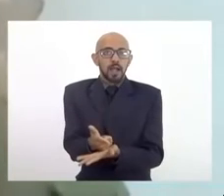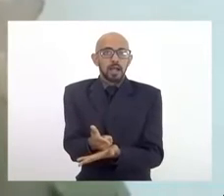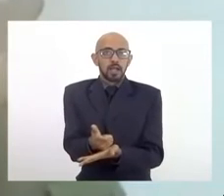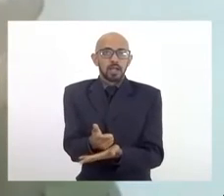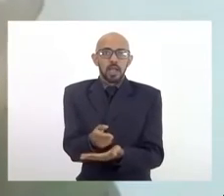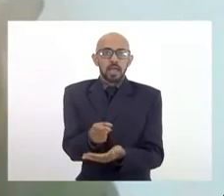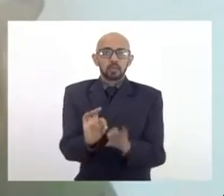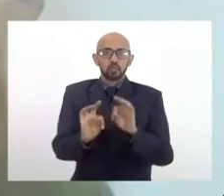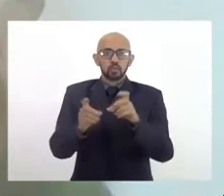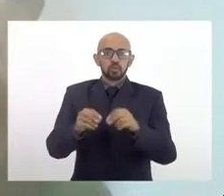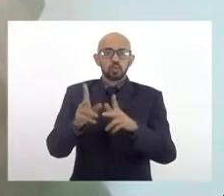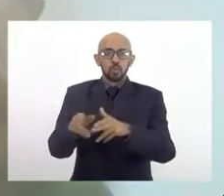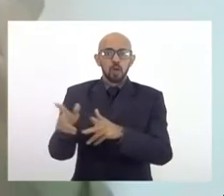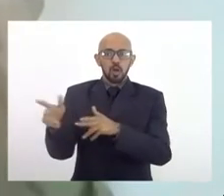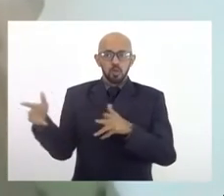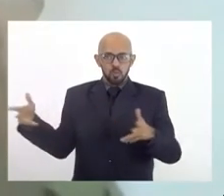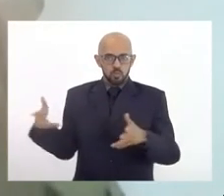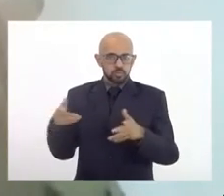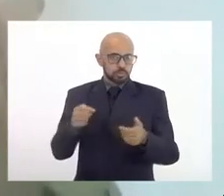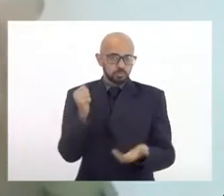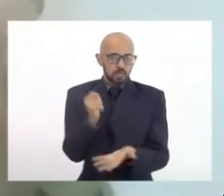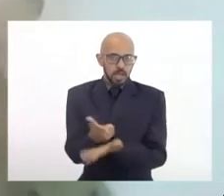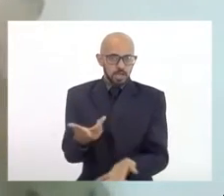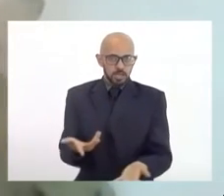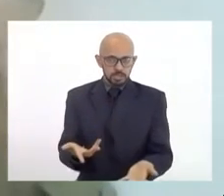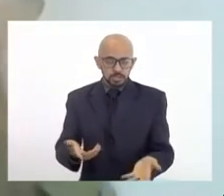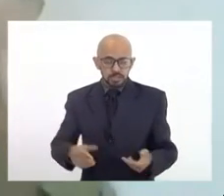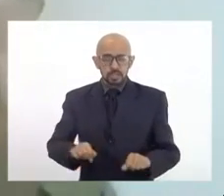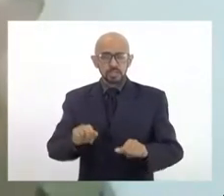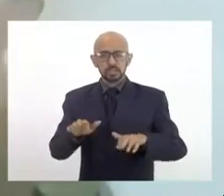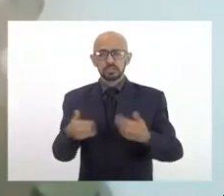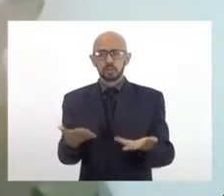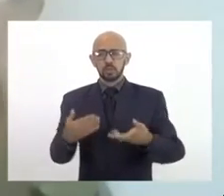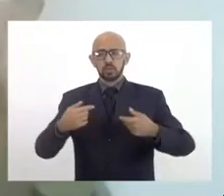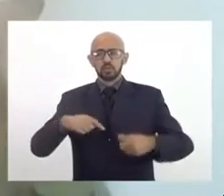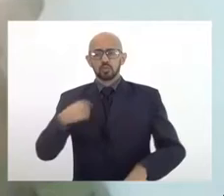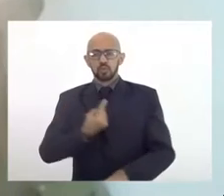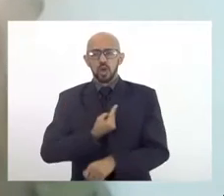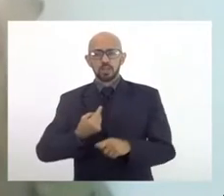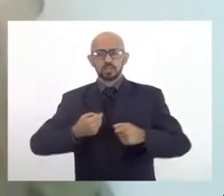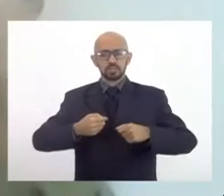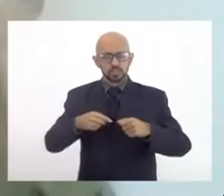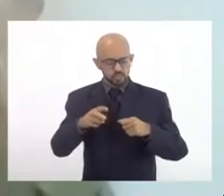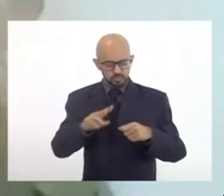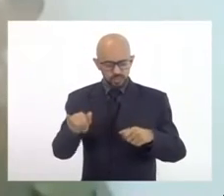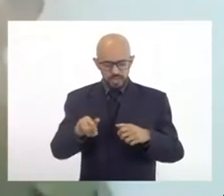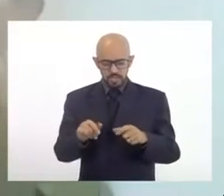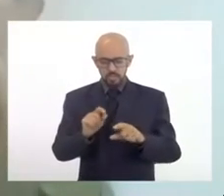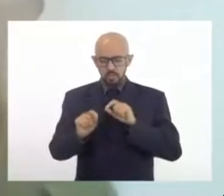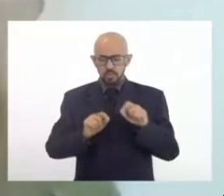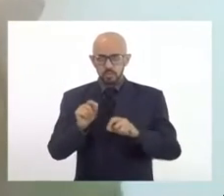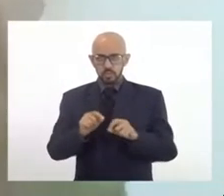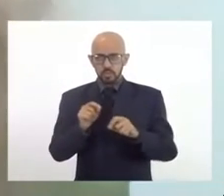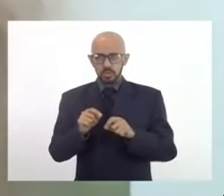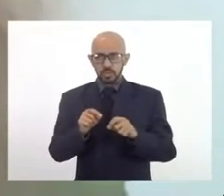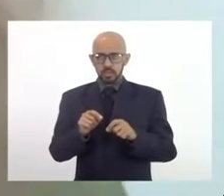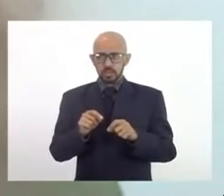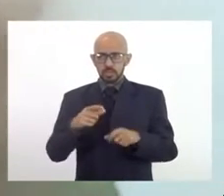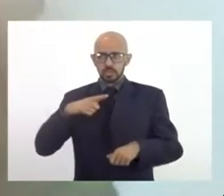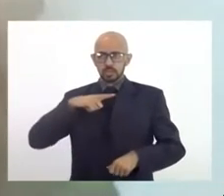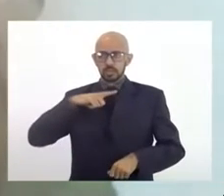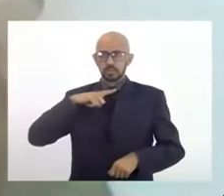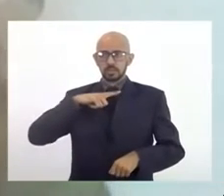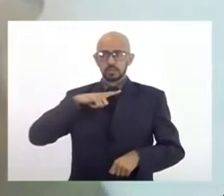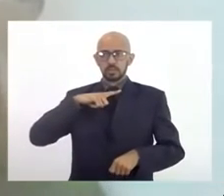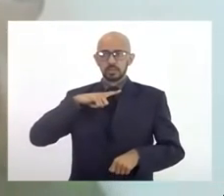uso transporte, eu não uso transporte, eu pago a mesma coisa. Então, a gente vai ter existe esse projeto, mas na realidade de